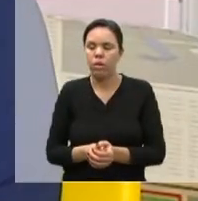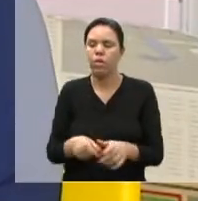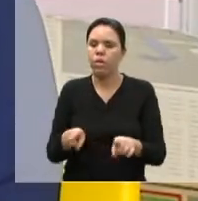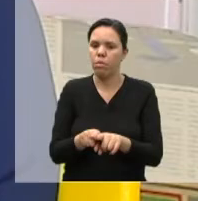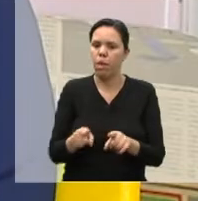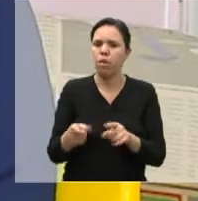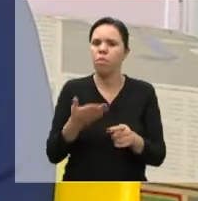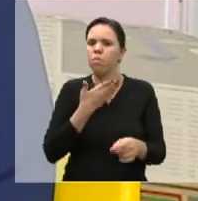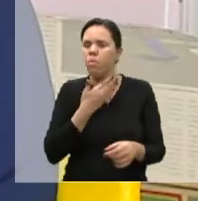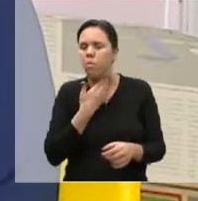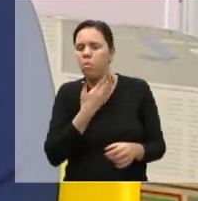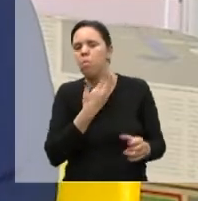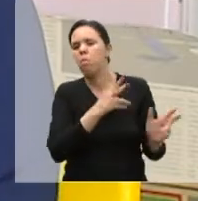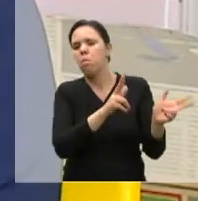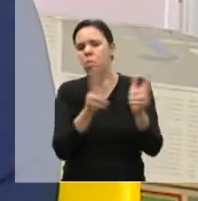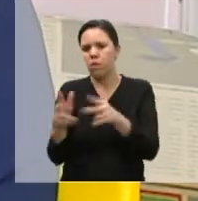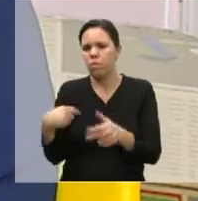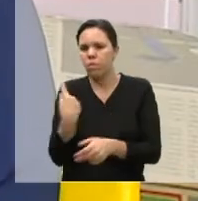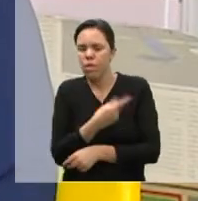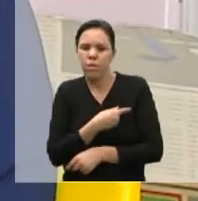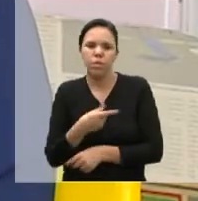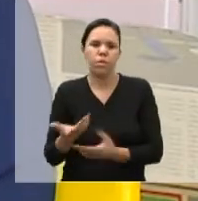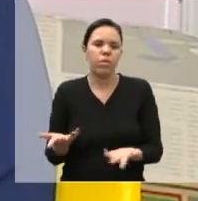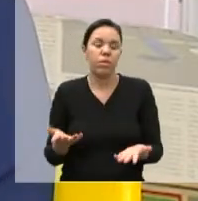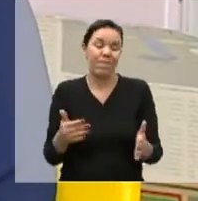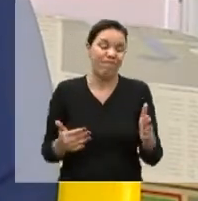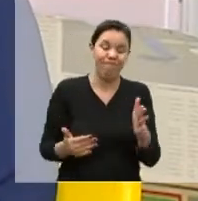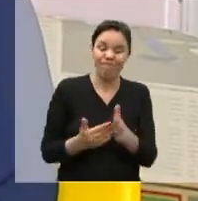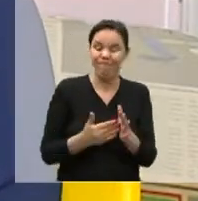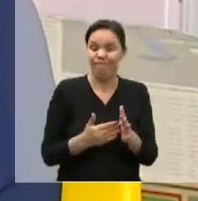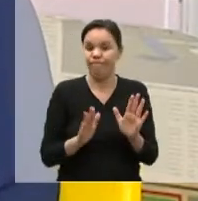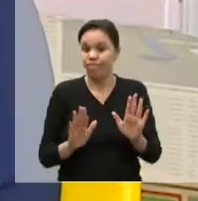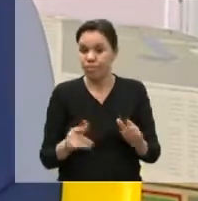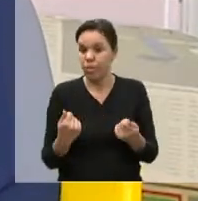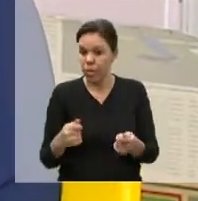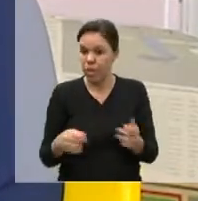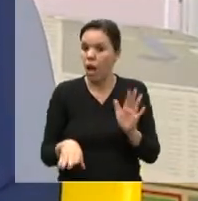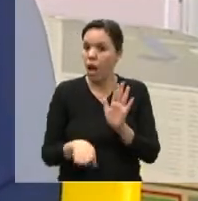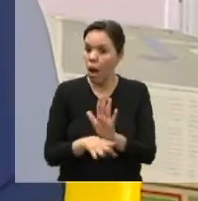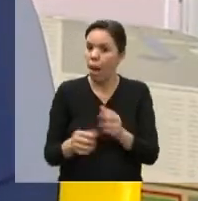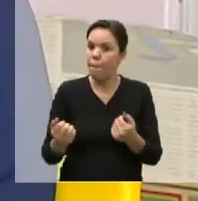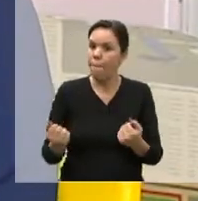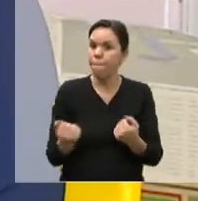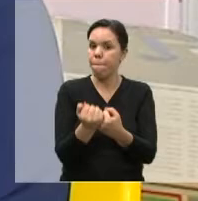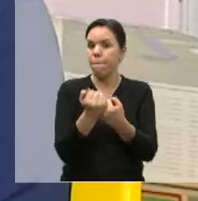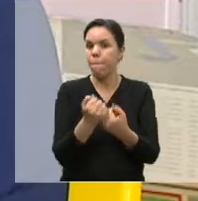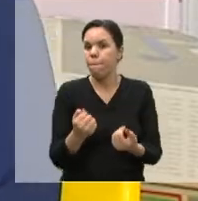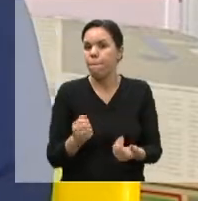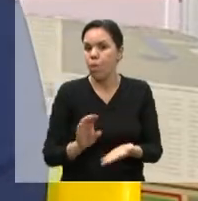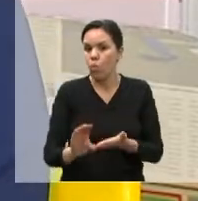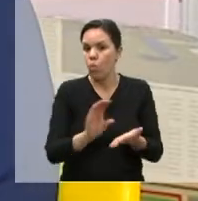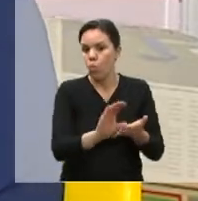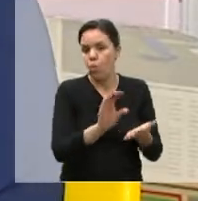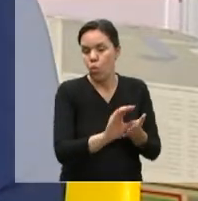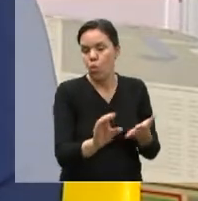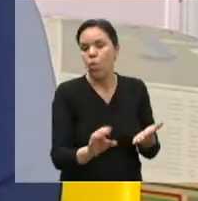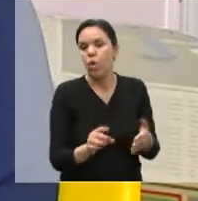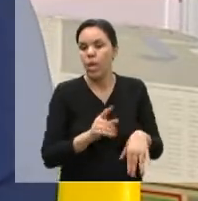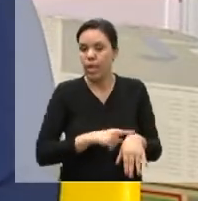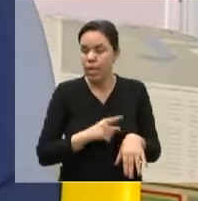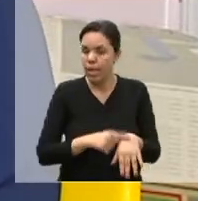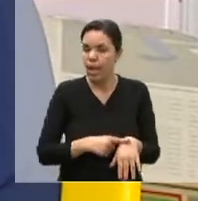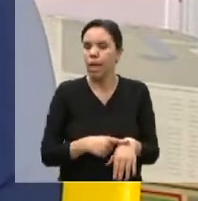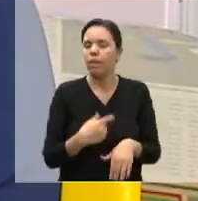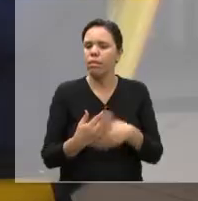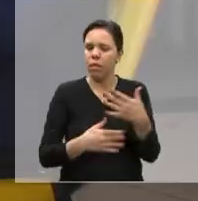de conversa que a gente faz o tempo todo, mas fica limitado. Então é necessário que o investimento aconteça o tempo todo. Investimento em educação tem que